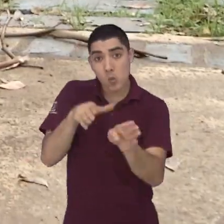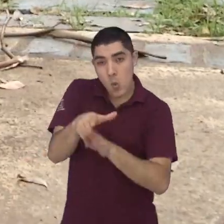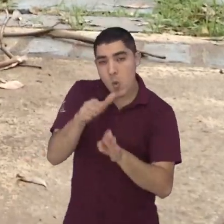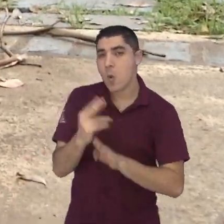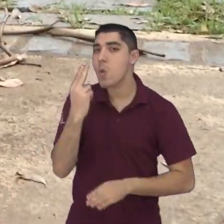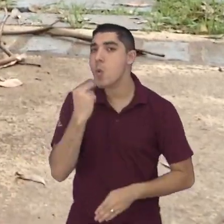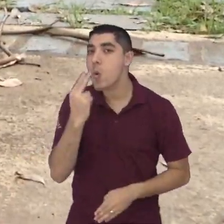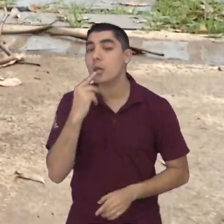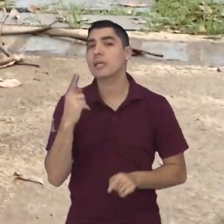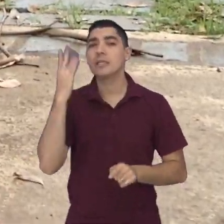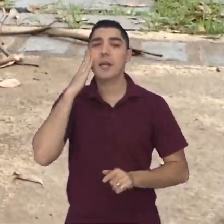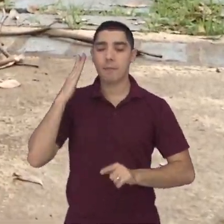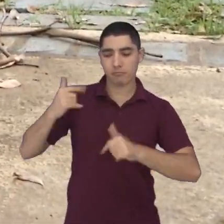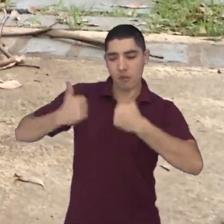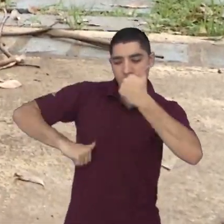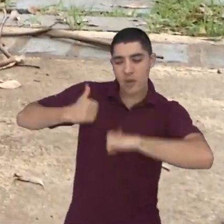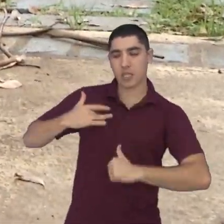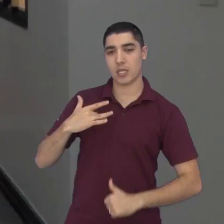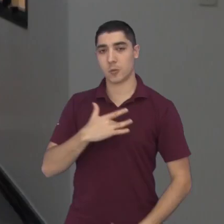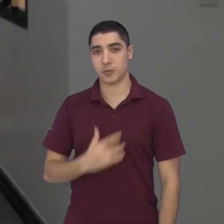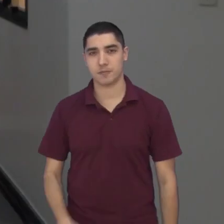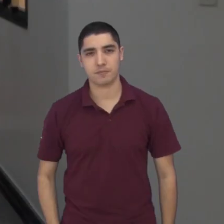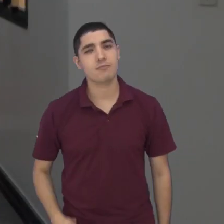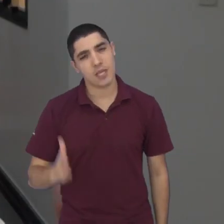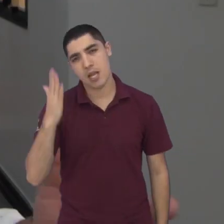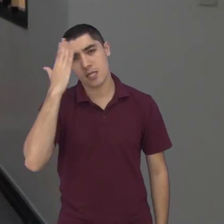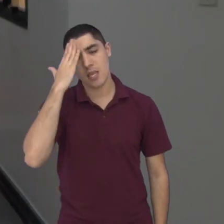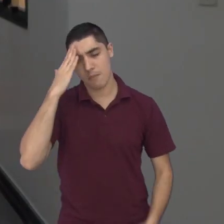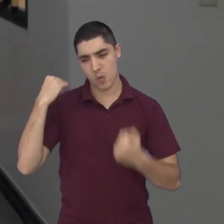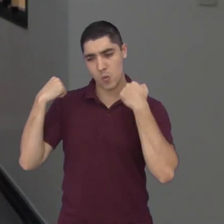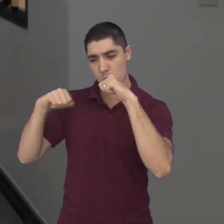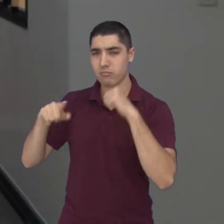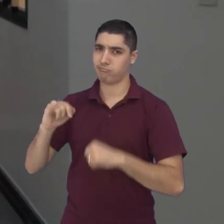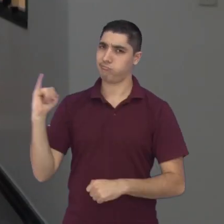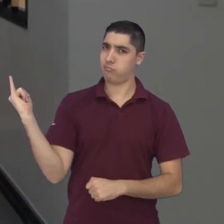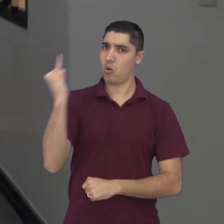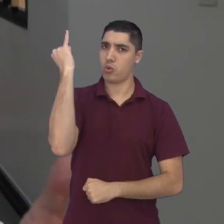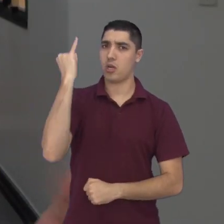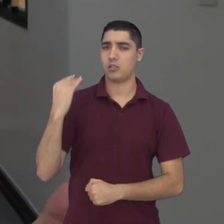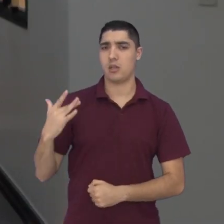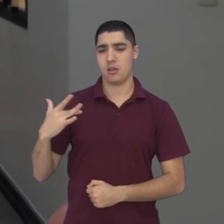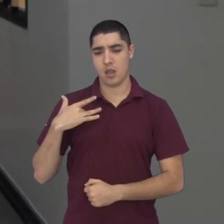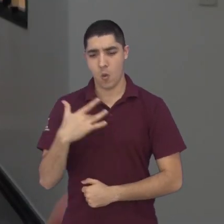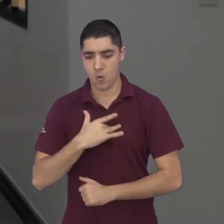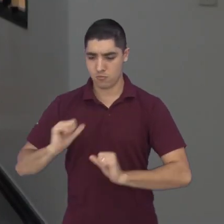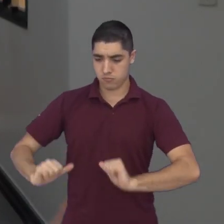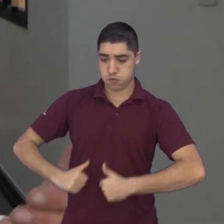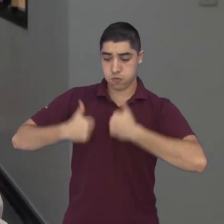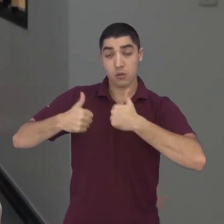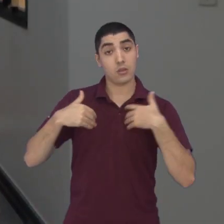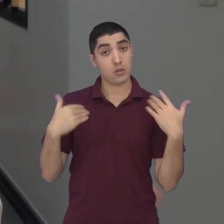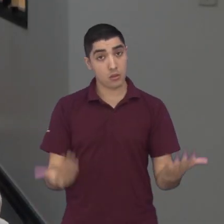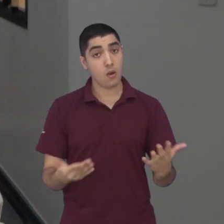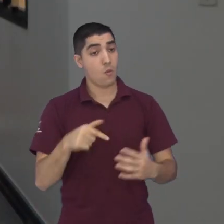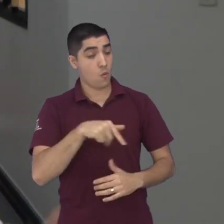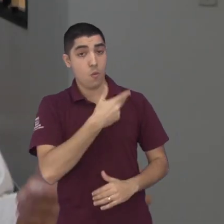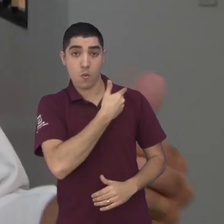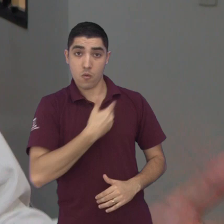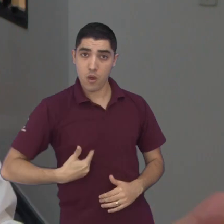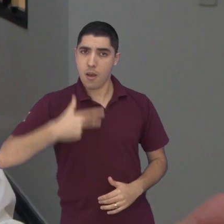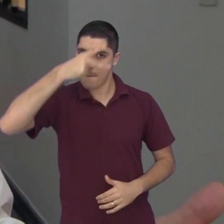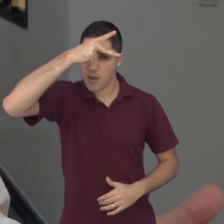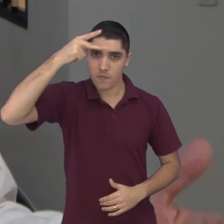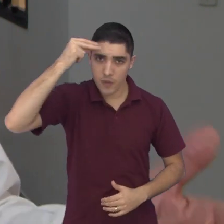checkup para saber como está a saúde a gente sabe o benefício que é pra população né e a gente tinha que fazer com que o poder público também